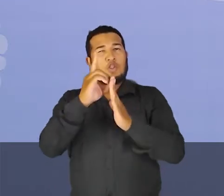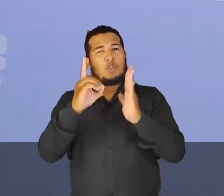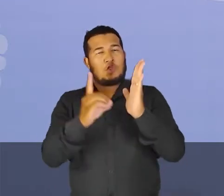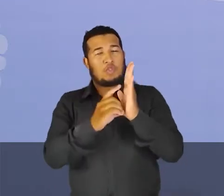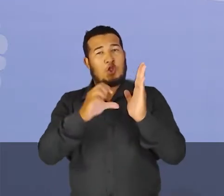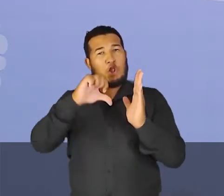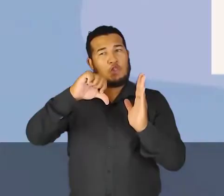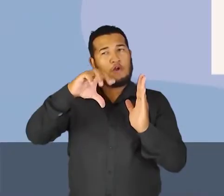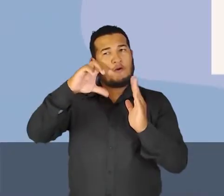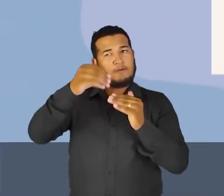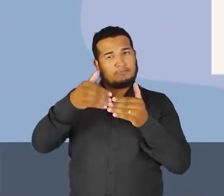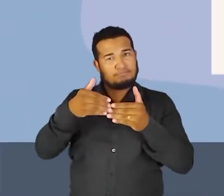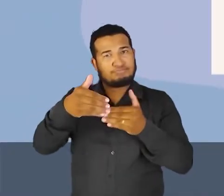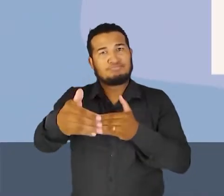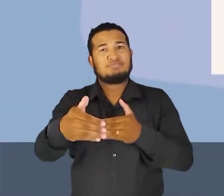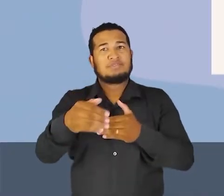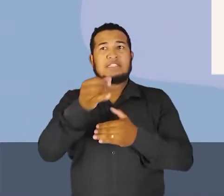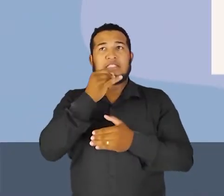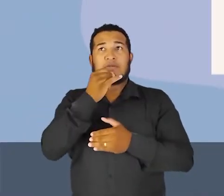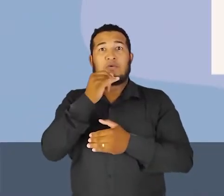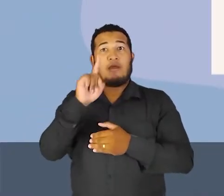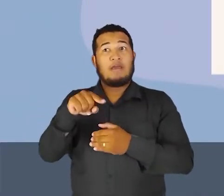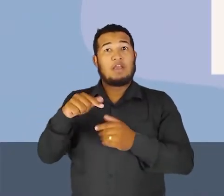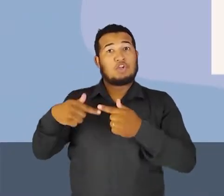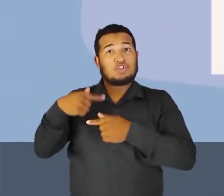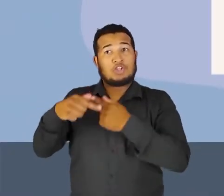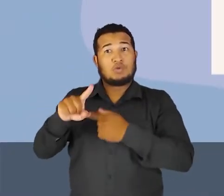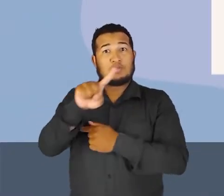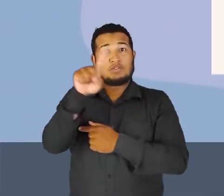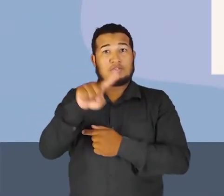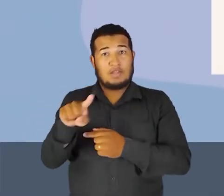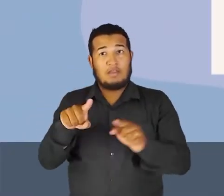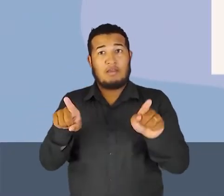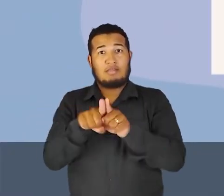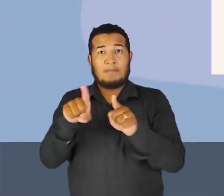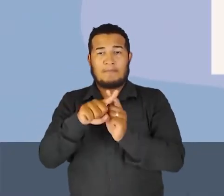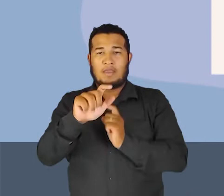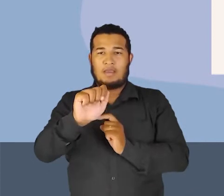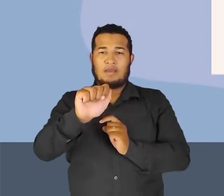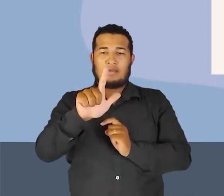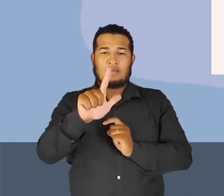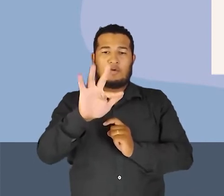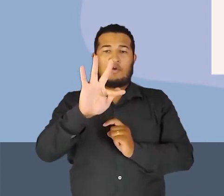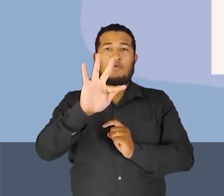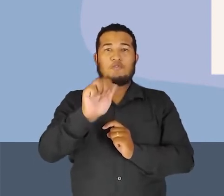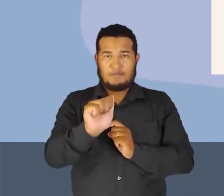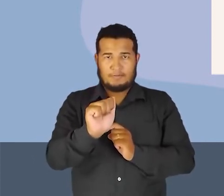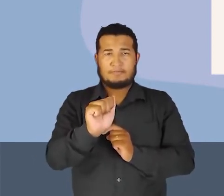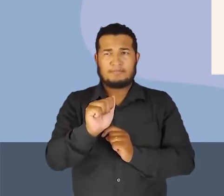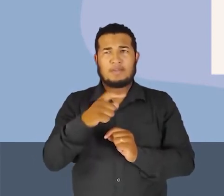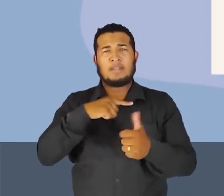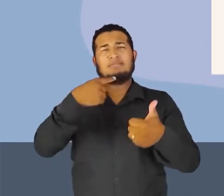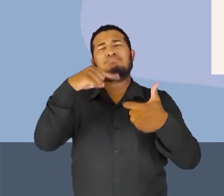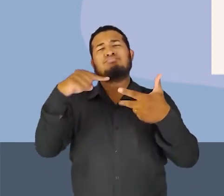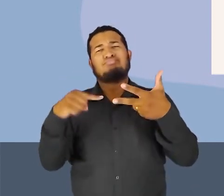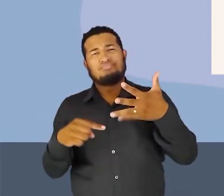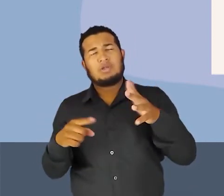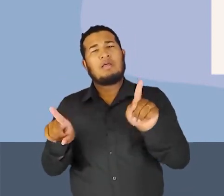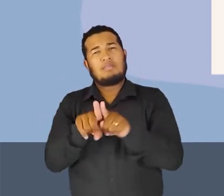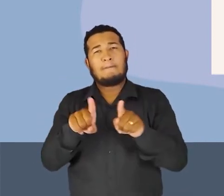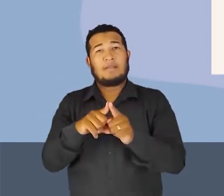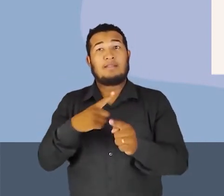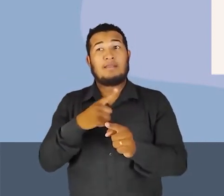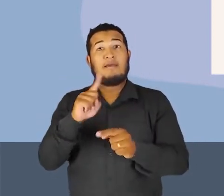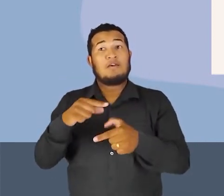anos 90 em diante, então, por exemplo, a geração Z e a geração Alpha, né, dentre outros nomes e outras nomenclaturas que